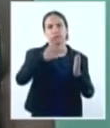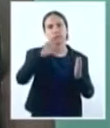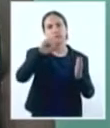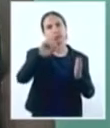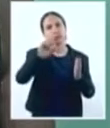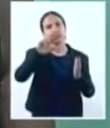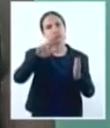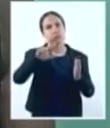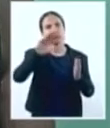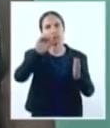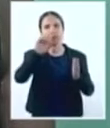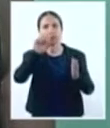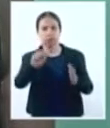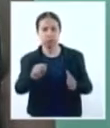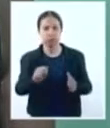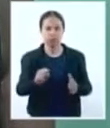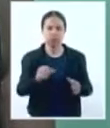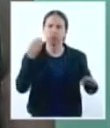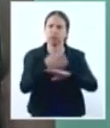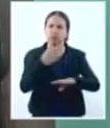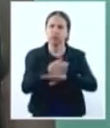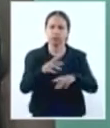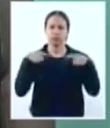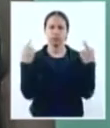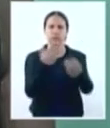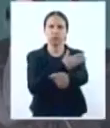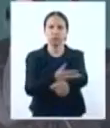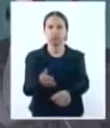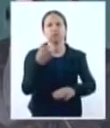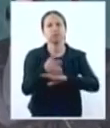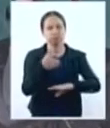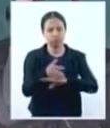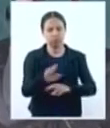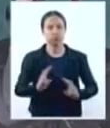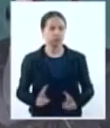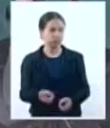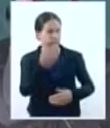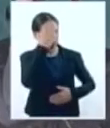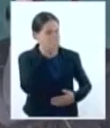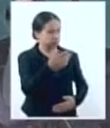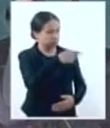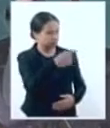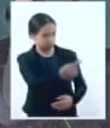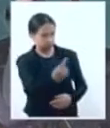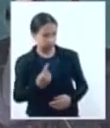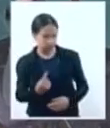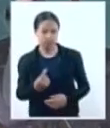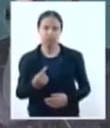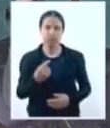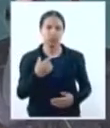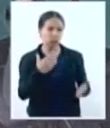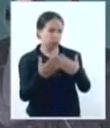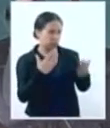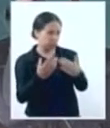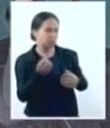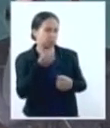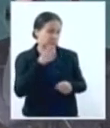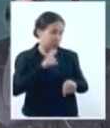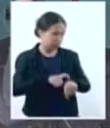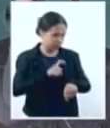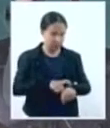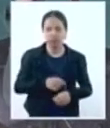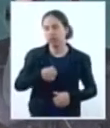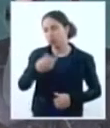Câmara Municipal de Uberlândia, em todas as sessões. Vereador, muito obrigada pela sua participação. Espero que a gente tenha uma conversa boa aqui nesse momento, né? Eu que